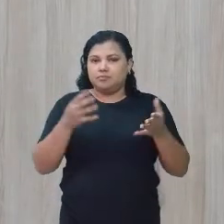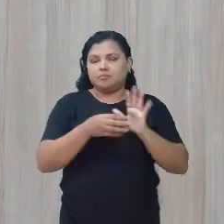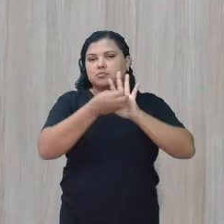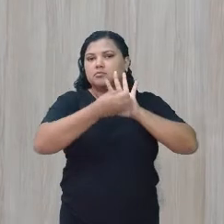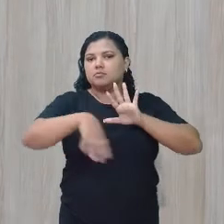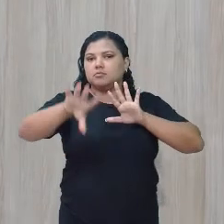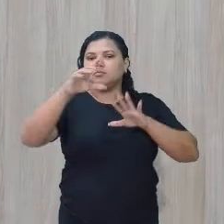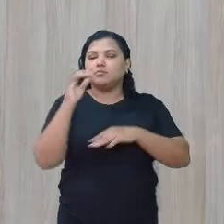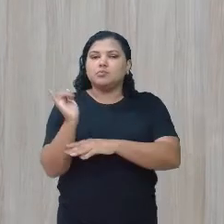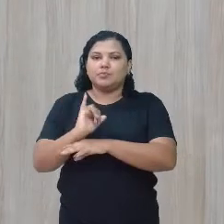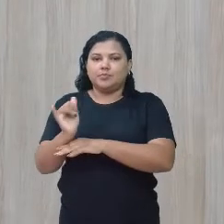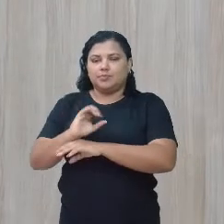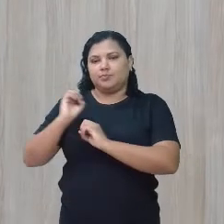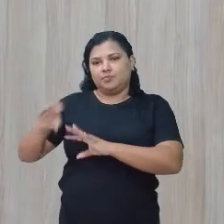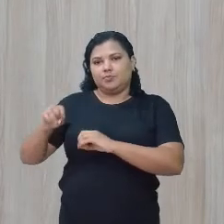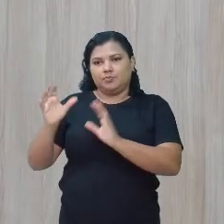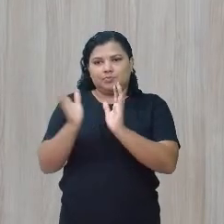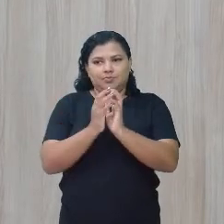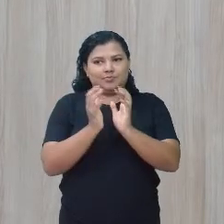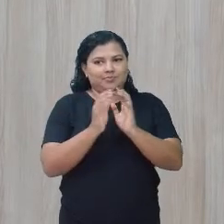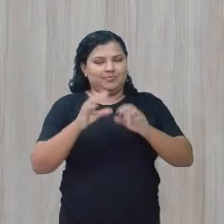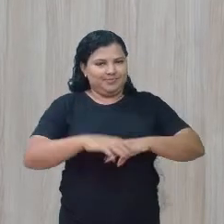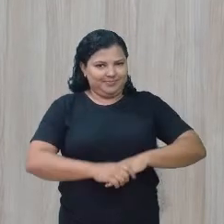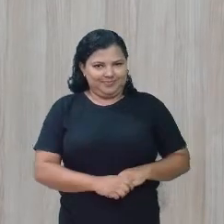Compartilha o canal do EducaPE